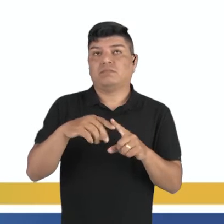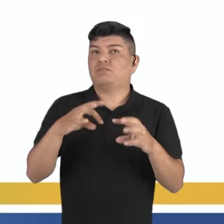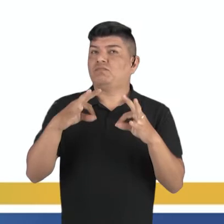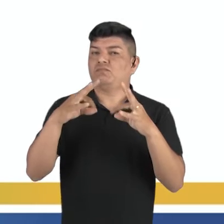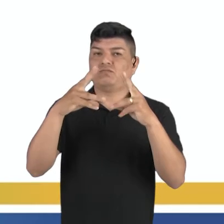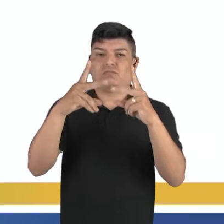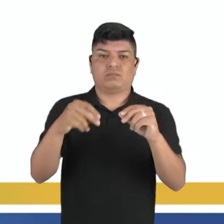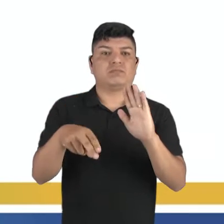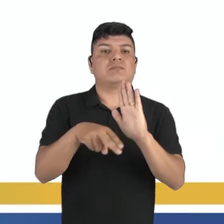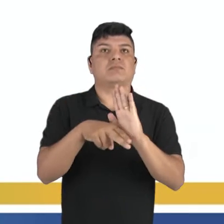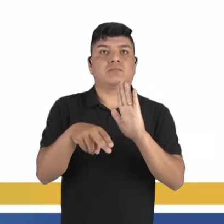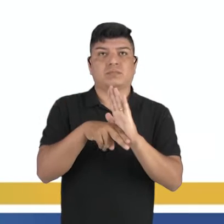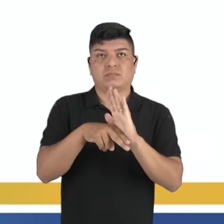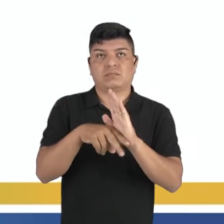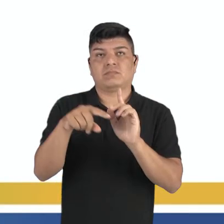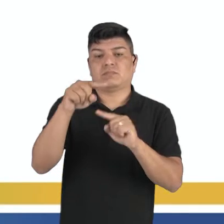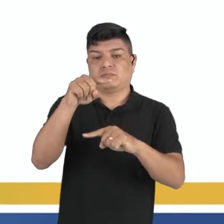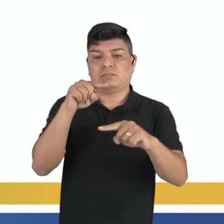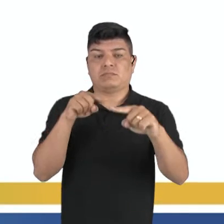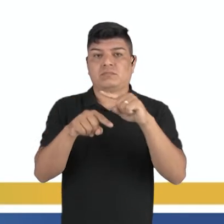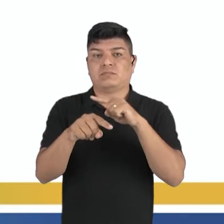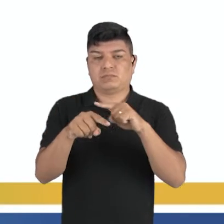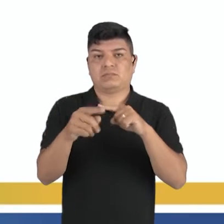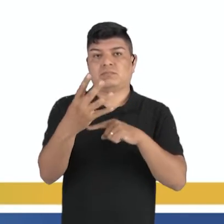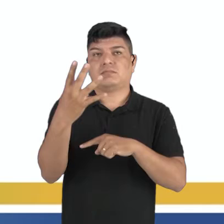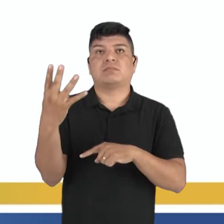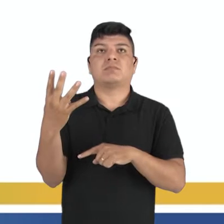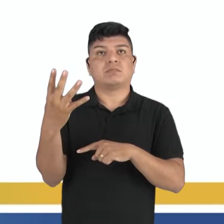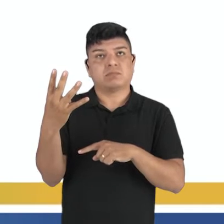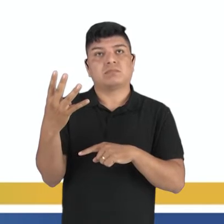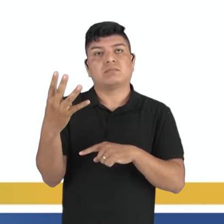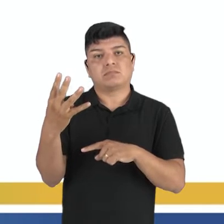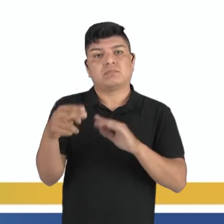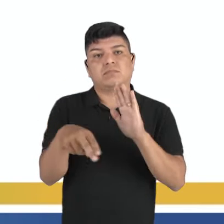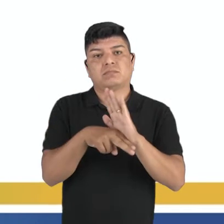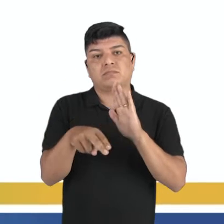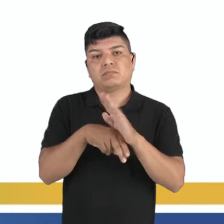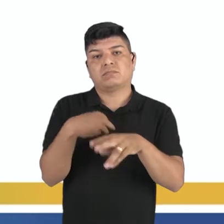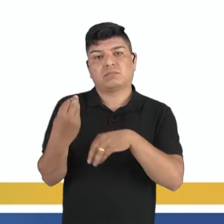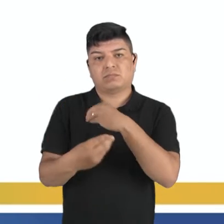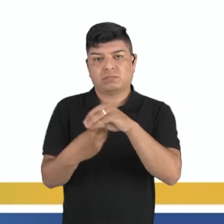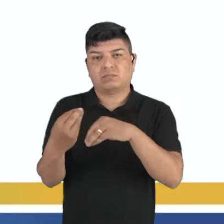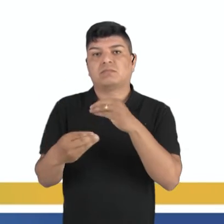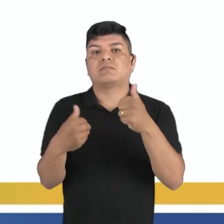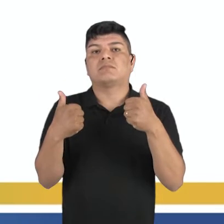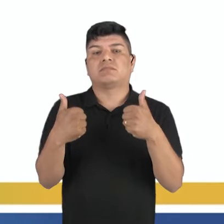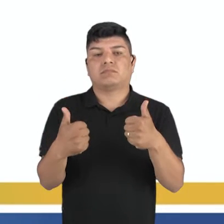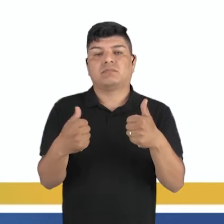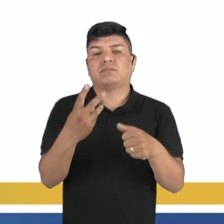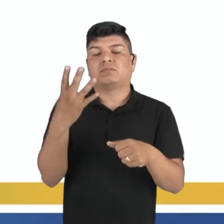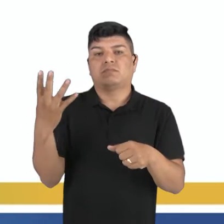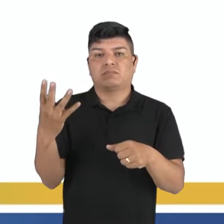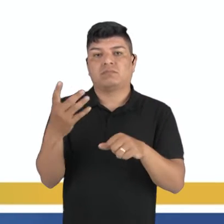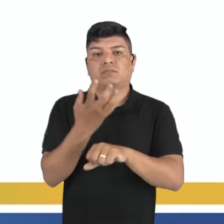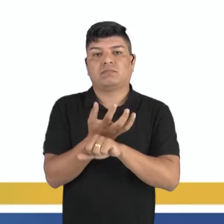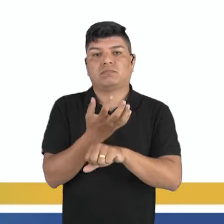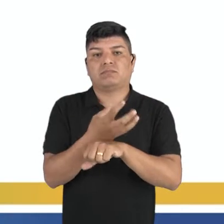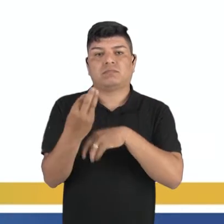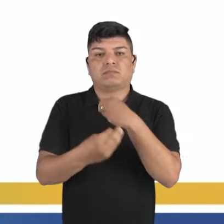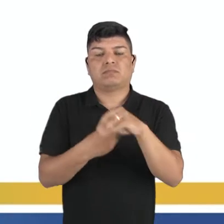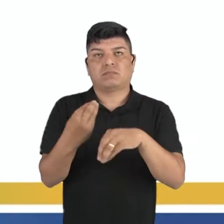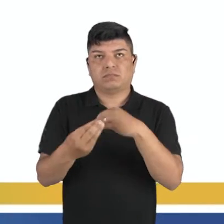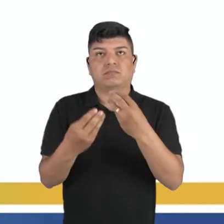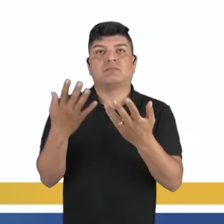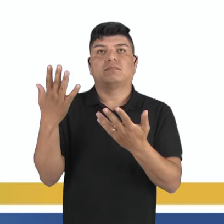de todas as notas, dividido aí pela quantidade aí de notas envolvidas, né, quantidade de disciplinas